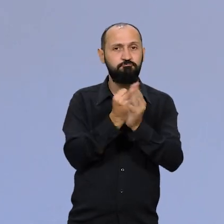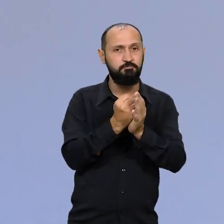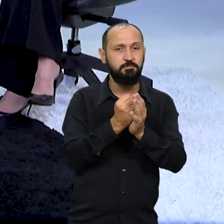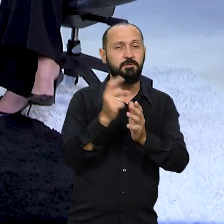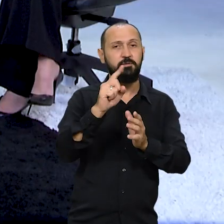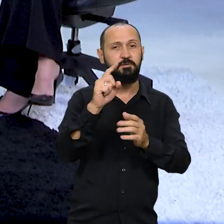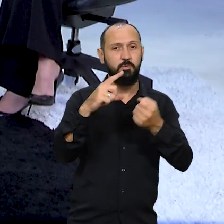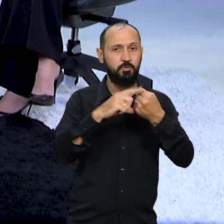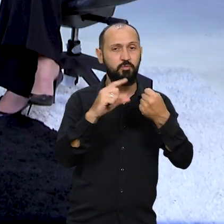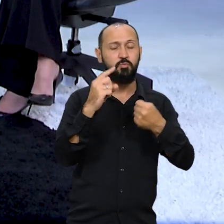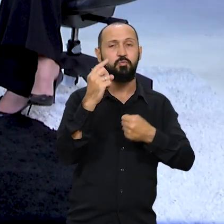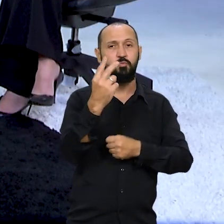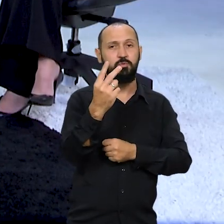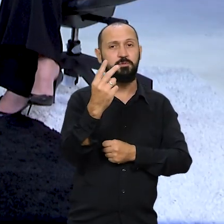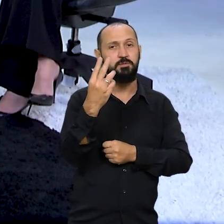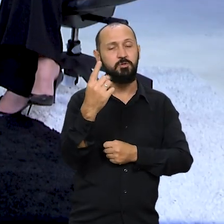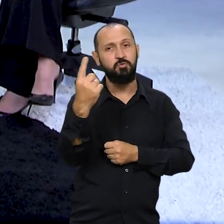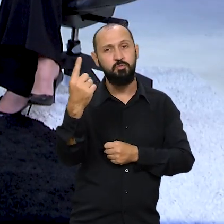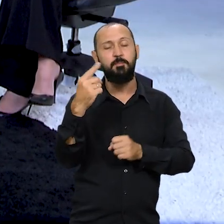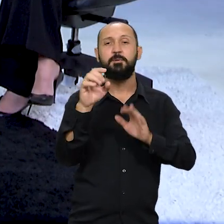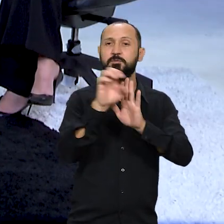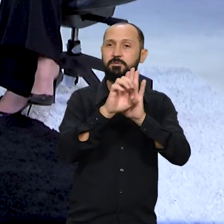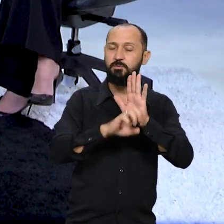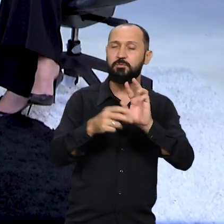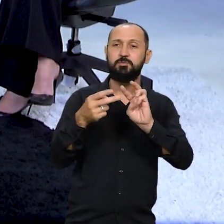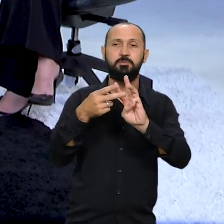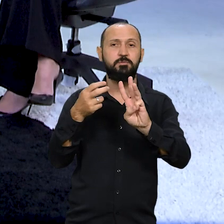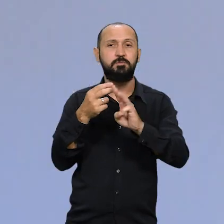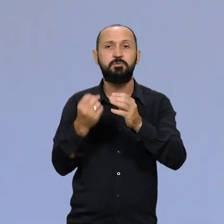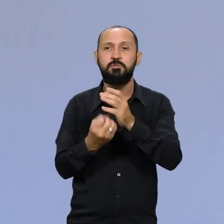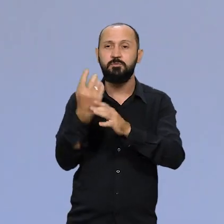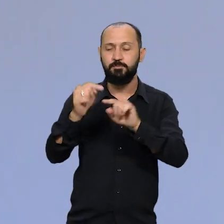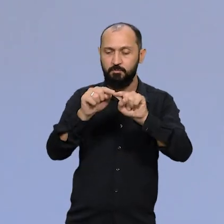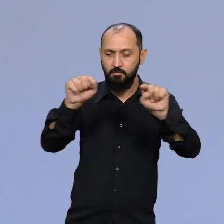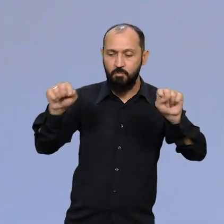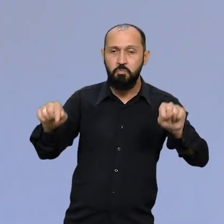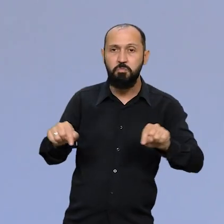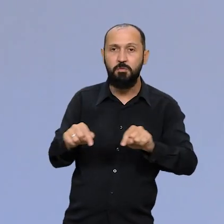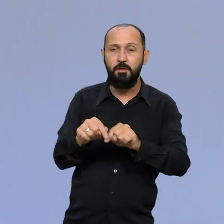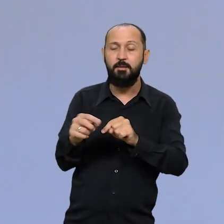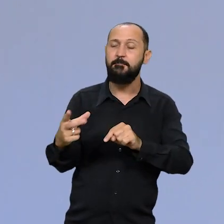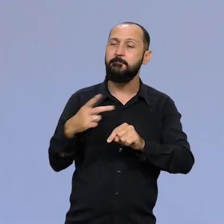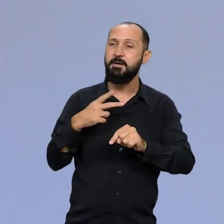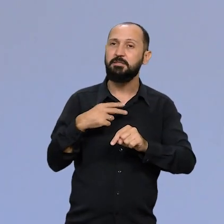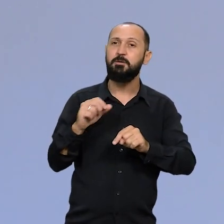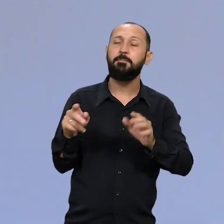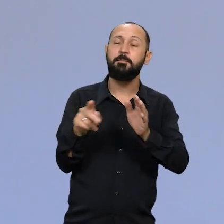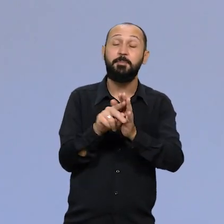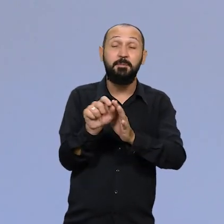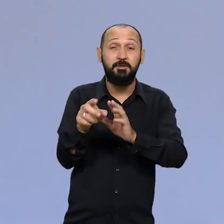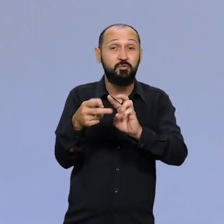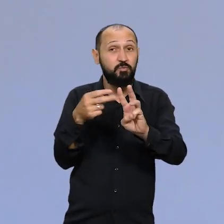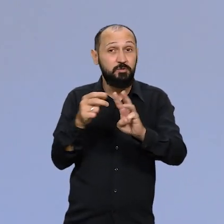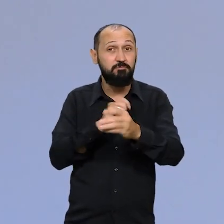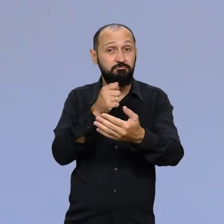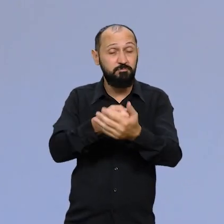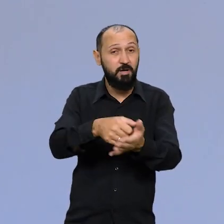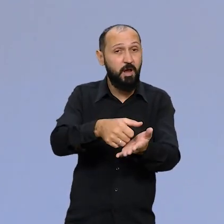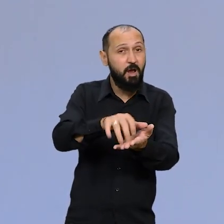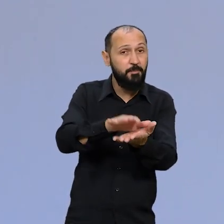latente que cresce a cada dia. Nós não conseguimos dimensionar a problemática. Sem dimensionar o problema, eu